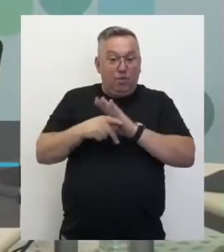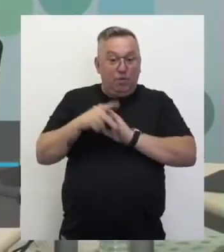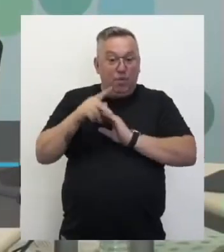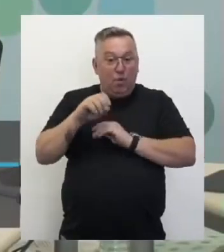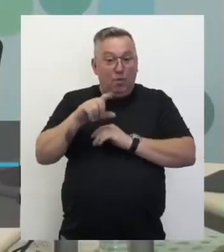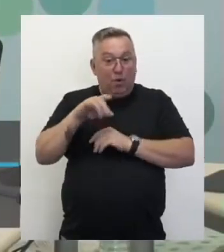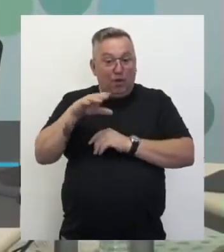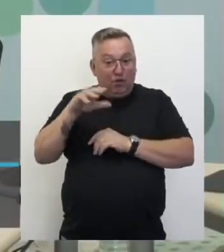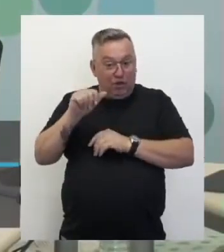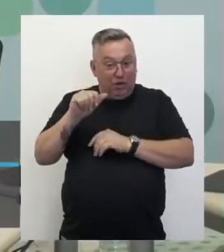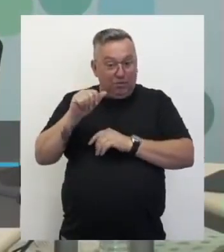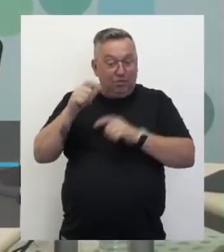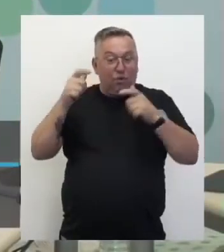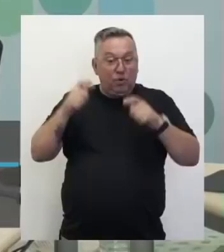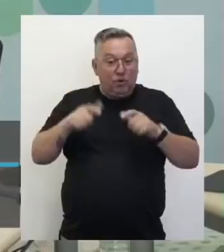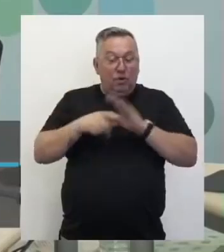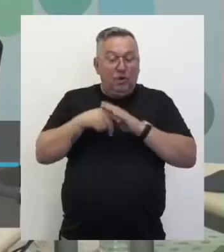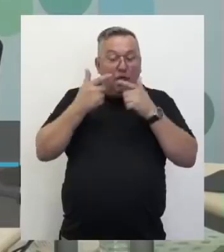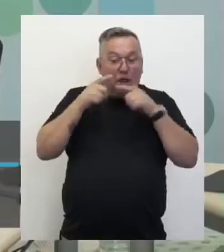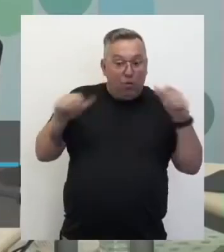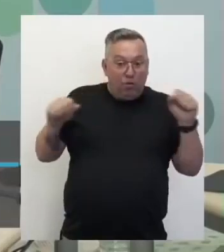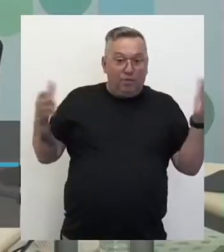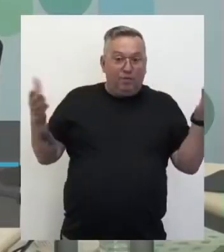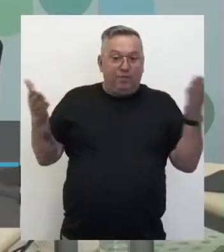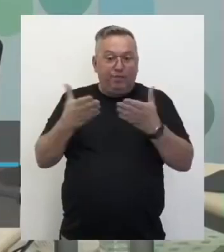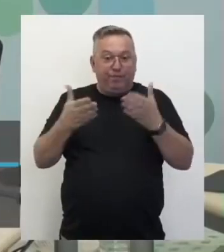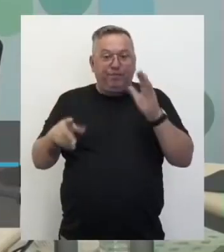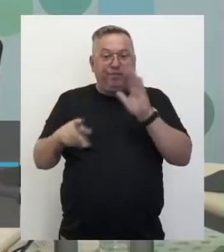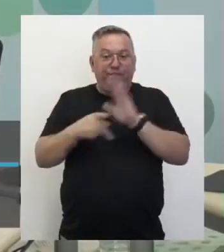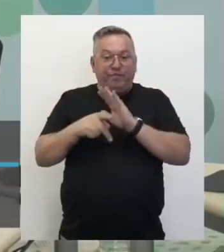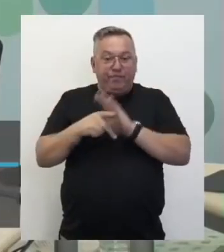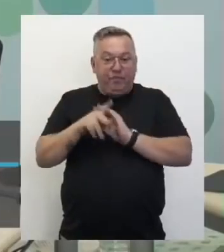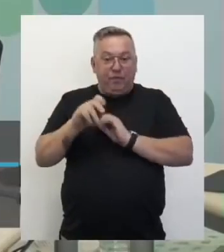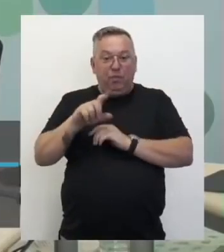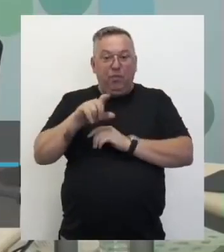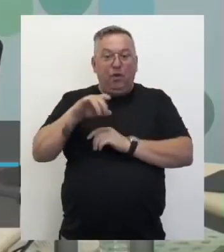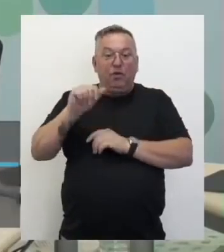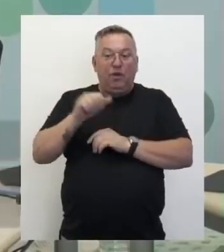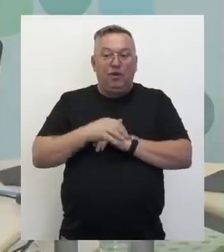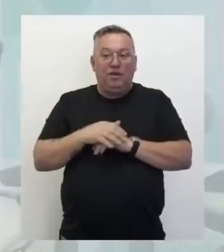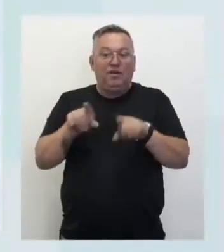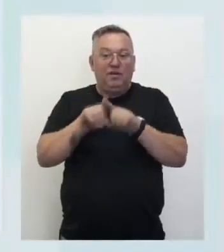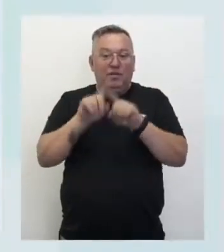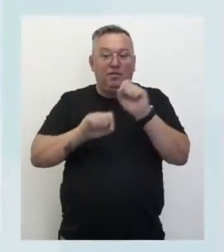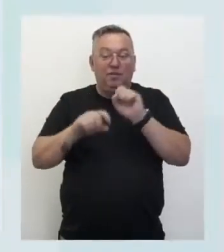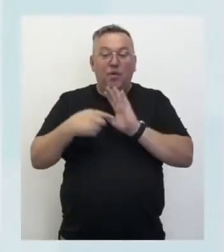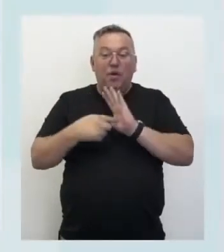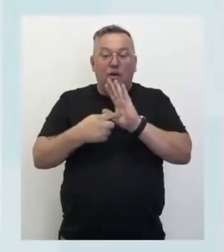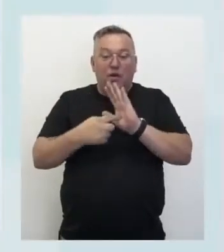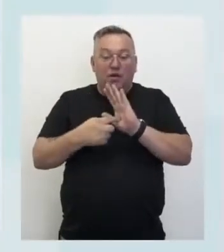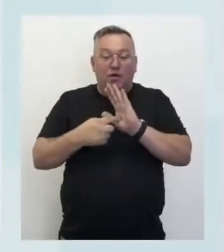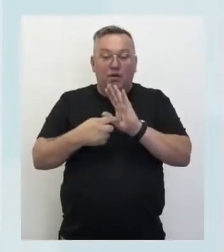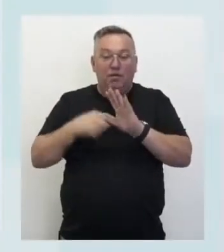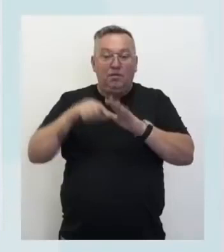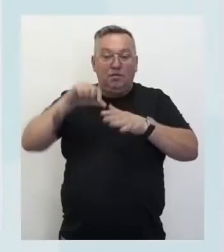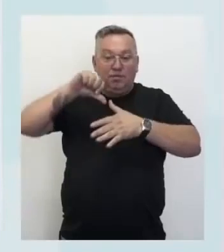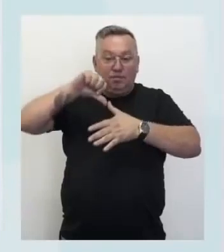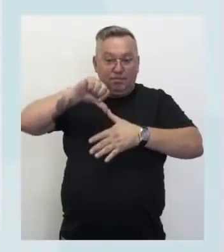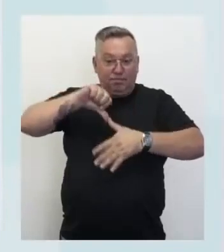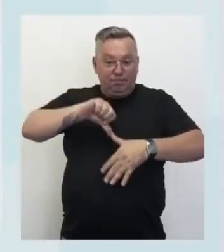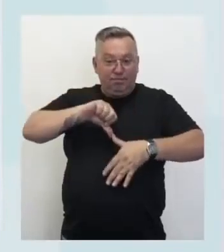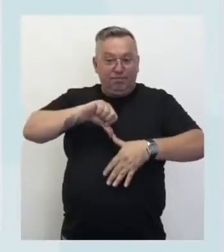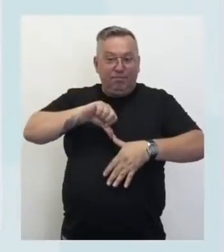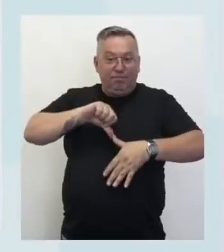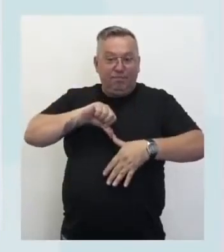Nós falamos de uma regionalização linguística e agora de uma regionalização política. Vai aparecer aí para vocês o mapa